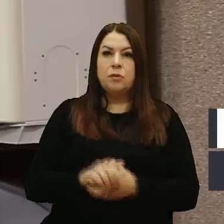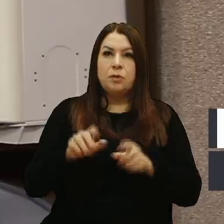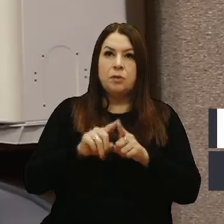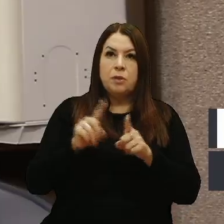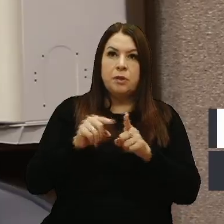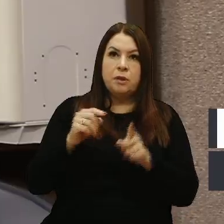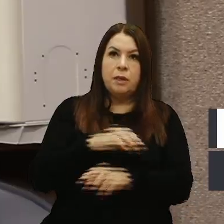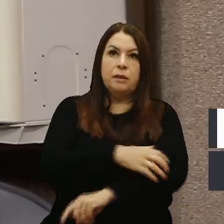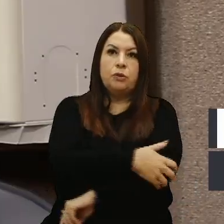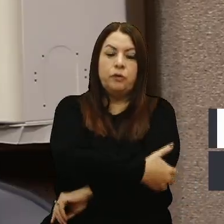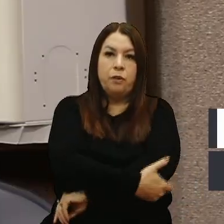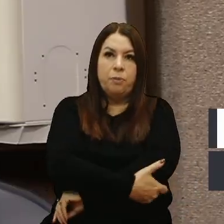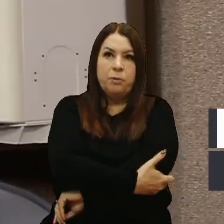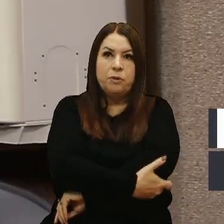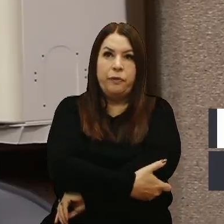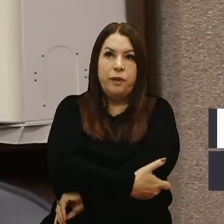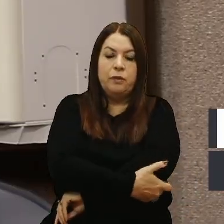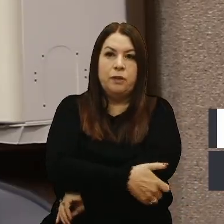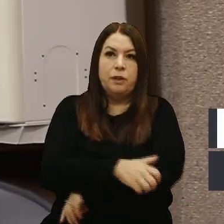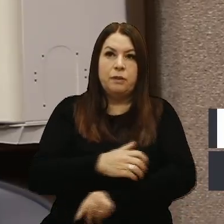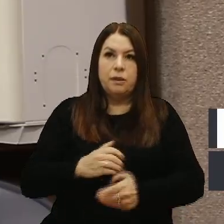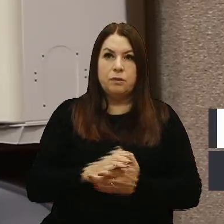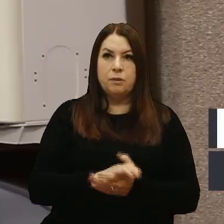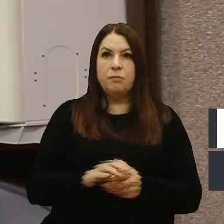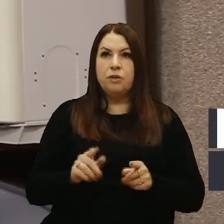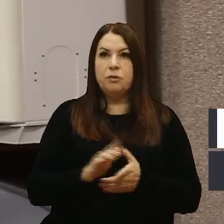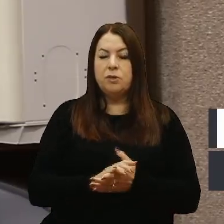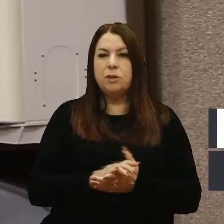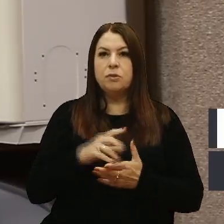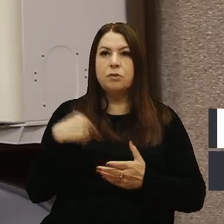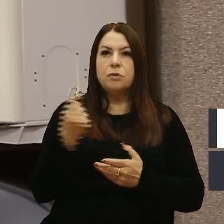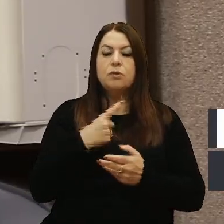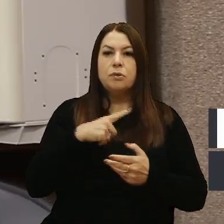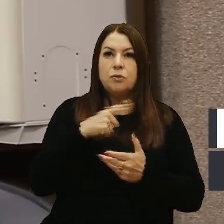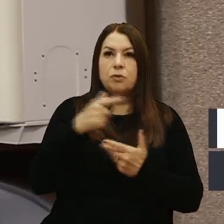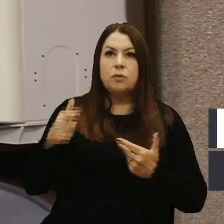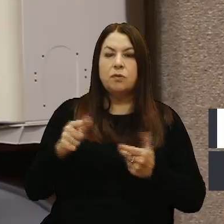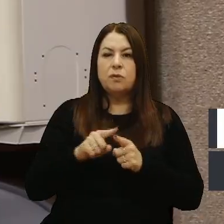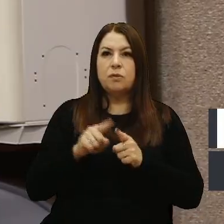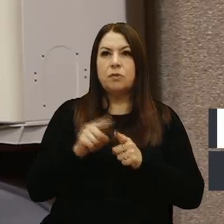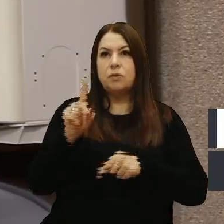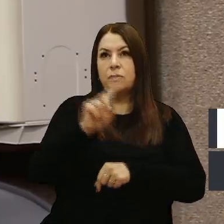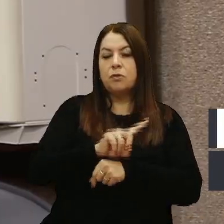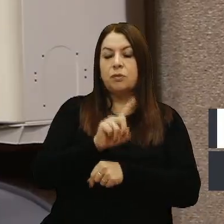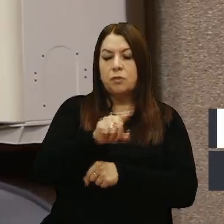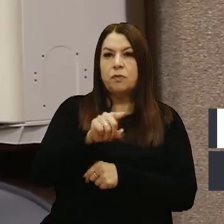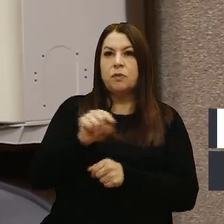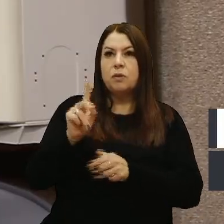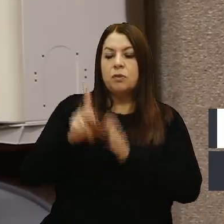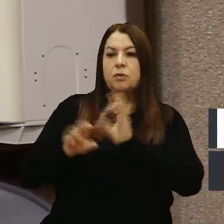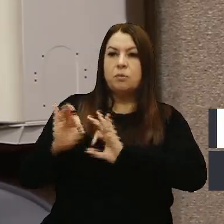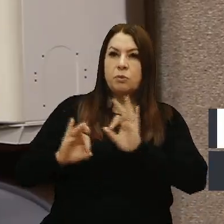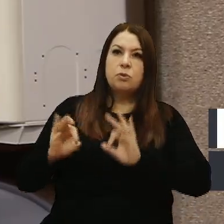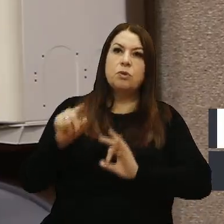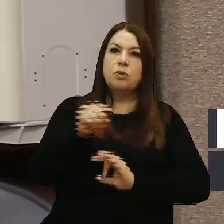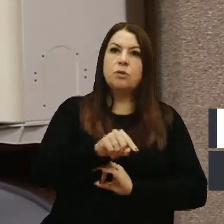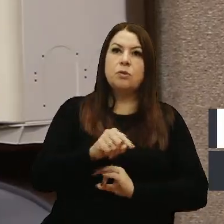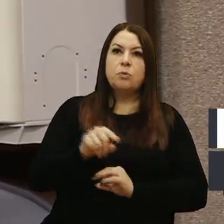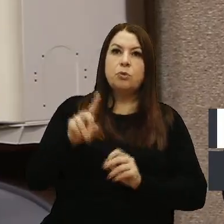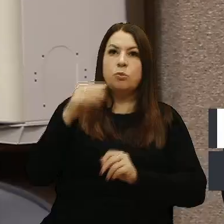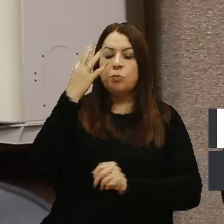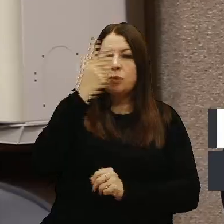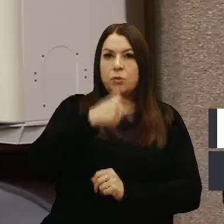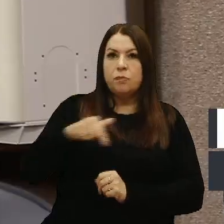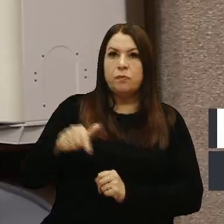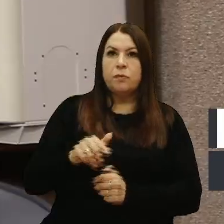colega Sandra, resolveu. Mas hoje, nós já tivemos contato, já vimos esse projeto. É um projeto bonito,